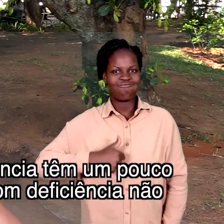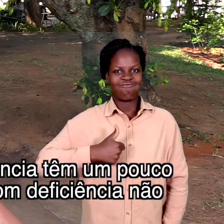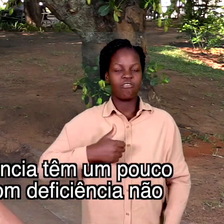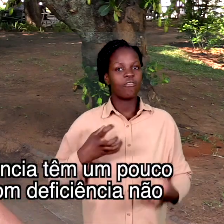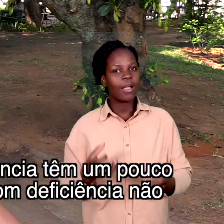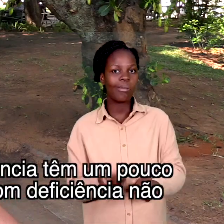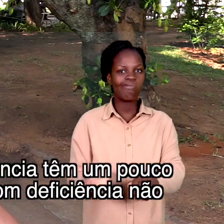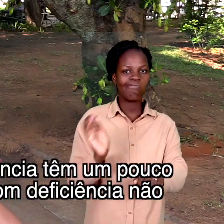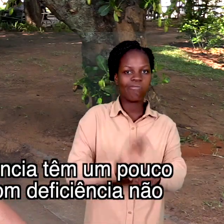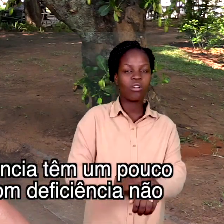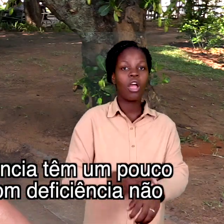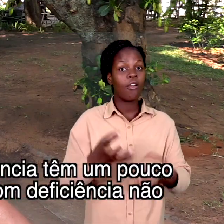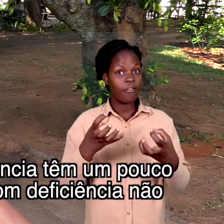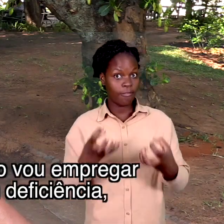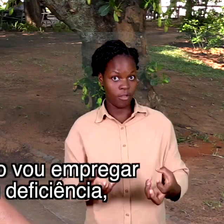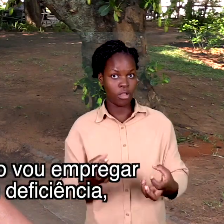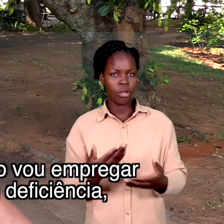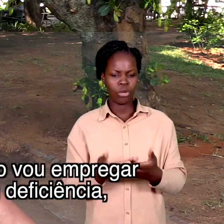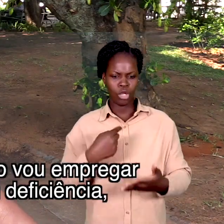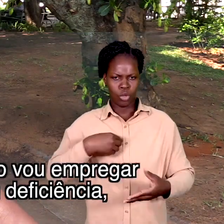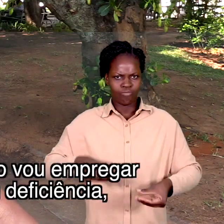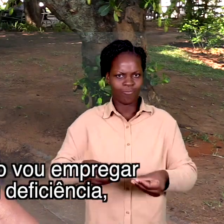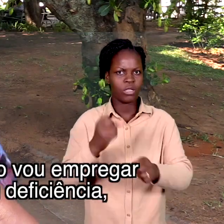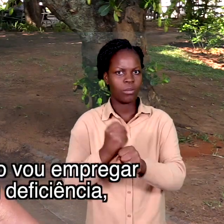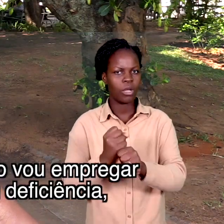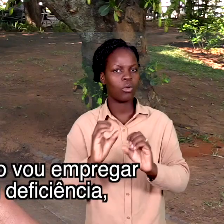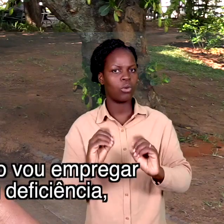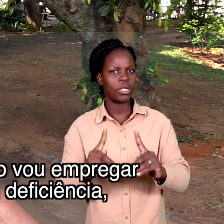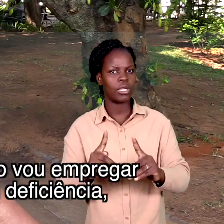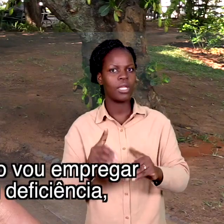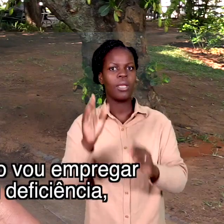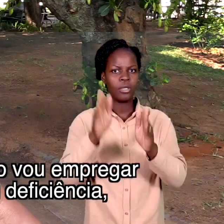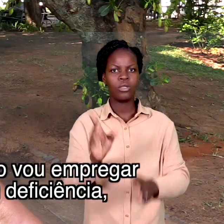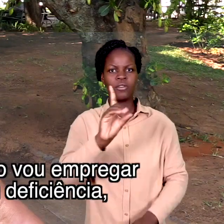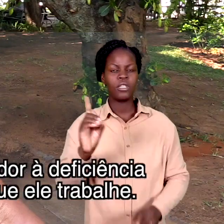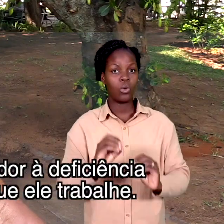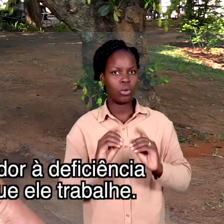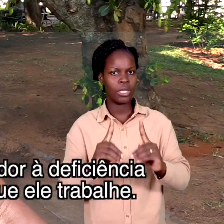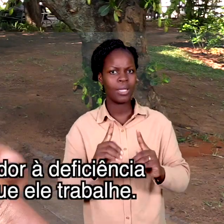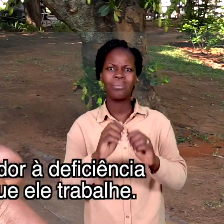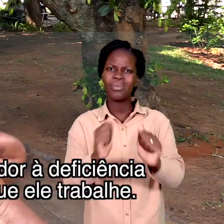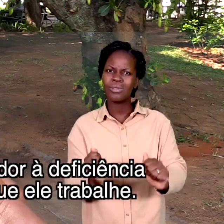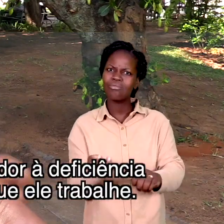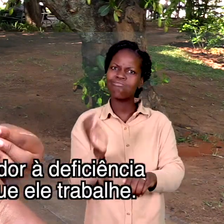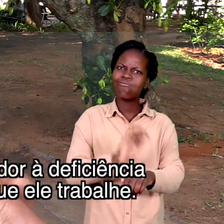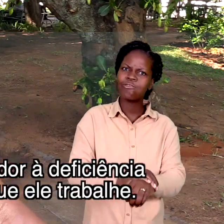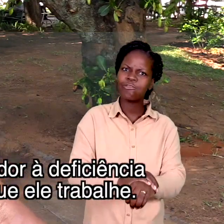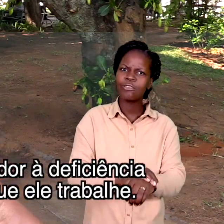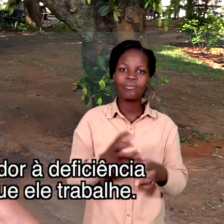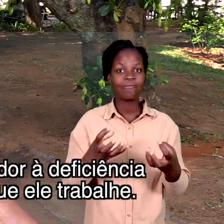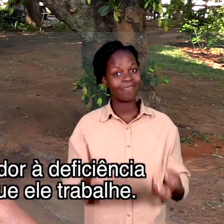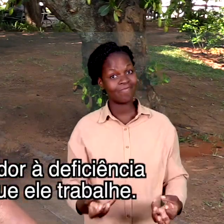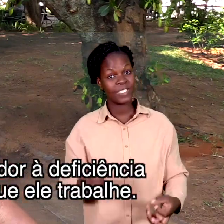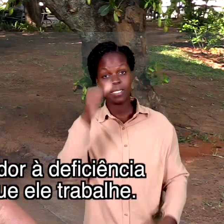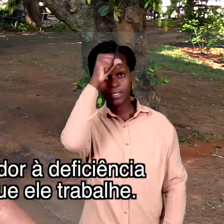autoestima. As pessoas com deficiência não são qualificadas, porque não adianta empregar uma pessoa só porque tem deficiência. Não vamos reduzir um trabalhador